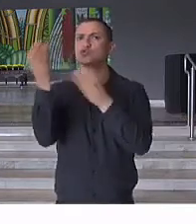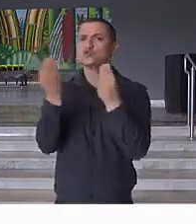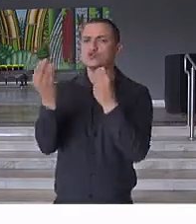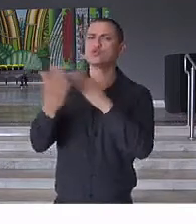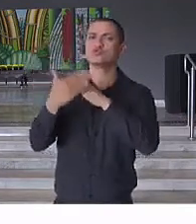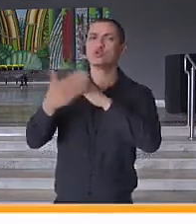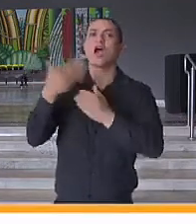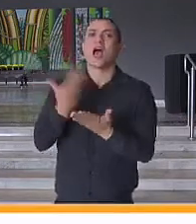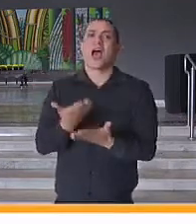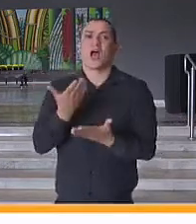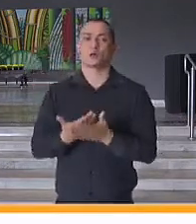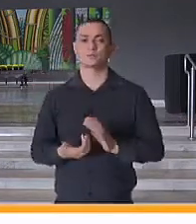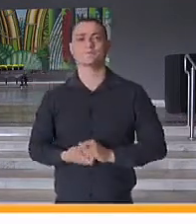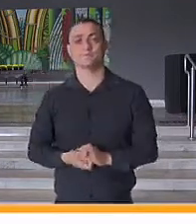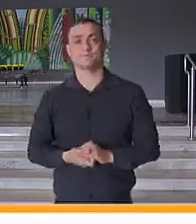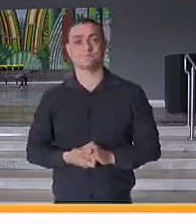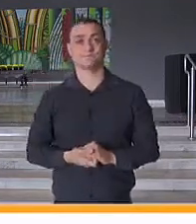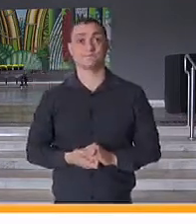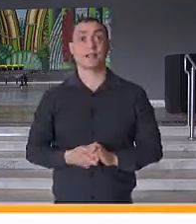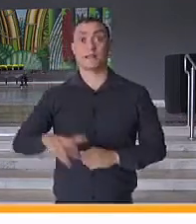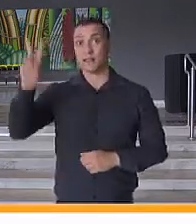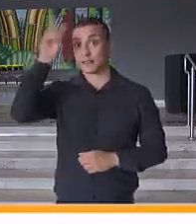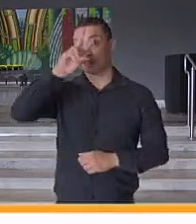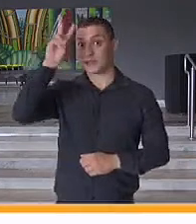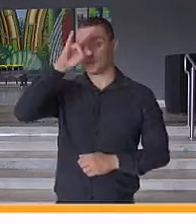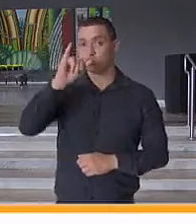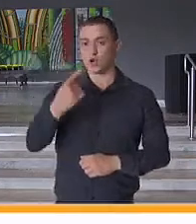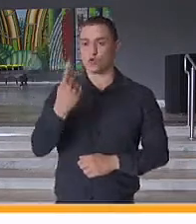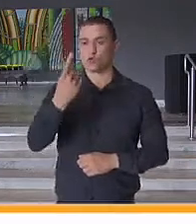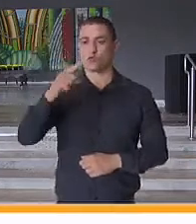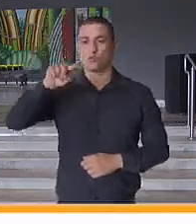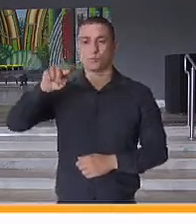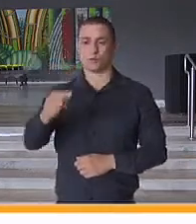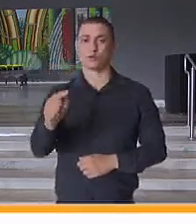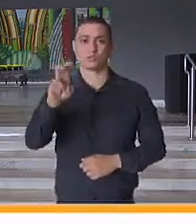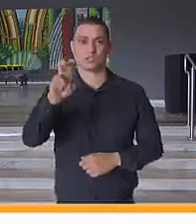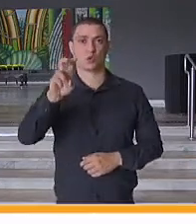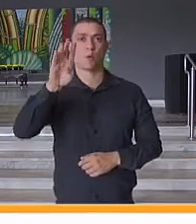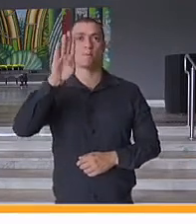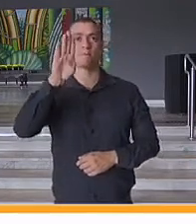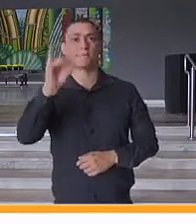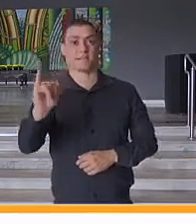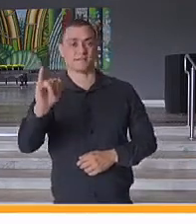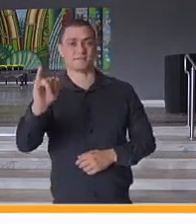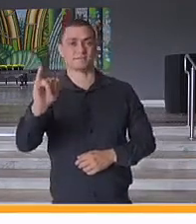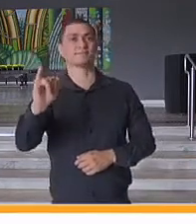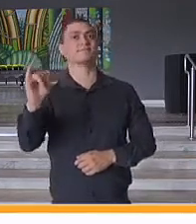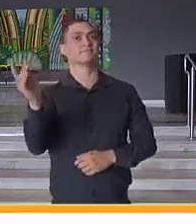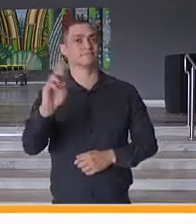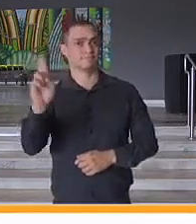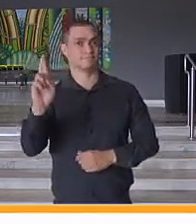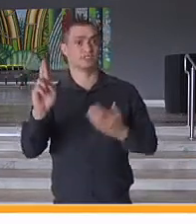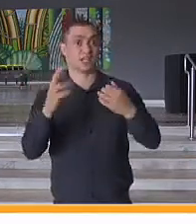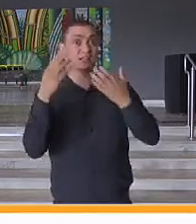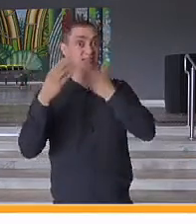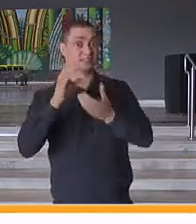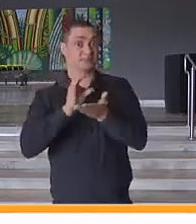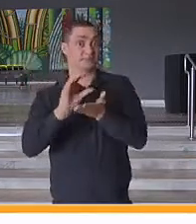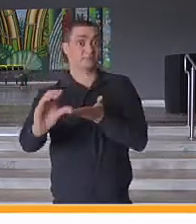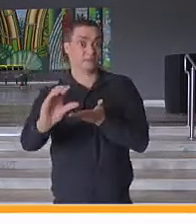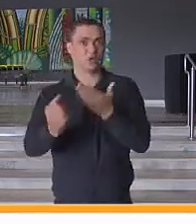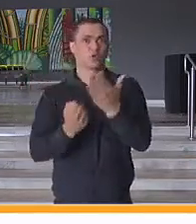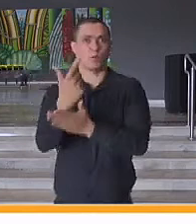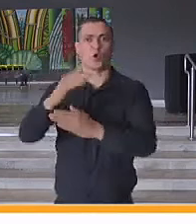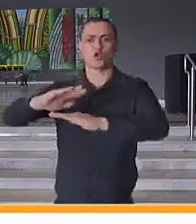nossas aulas. Pode passar? Lembrando que nós investimos 1,5 bilhões de reais do Governo do Estado neste final de ano, comprando